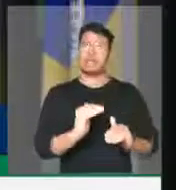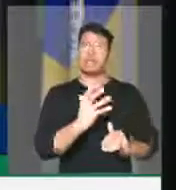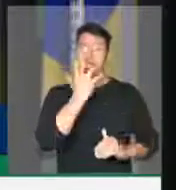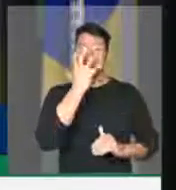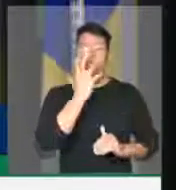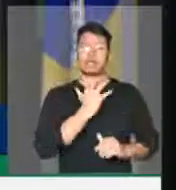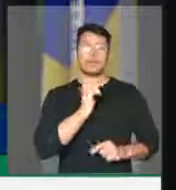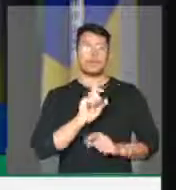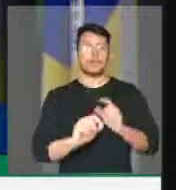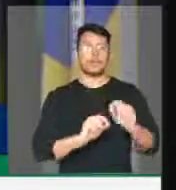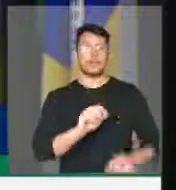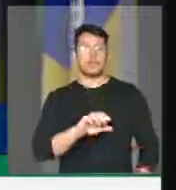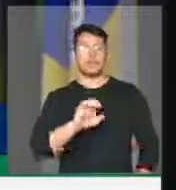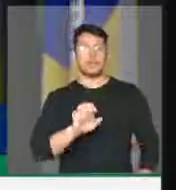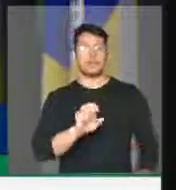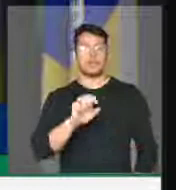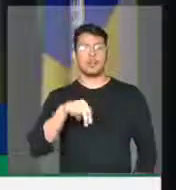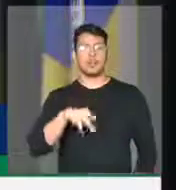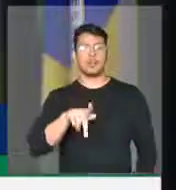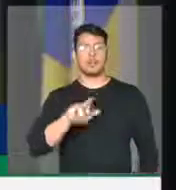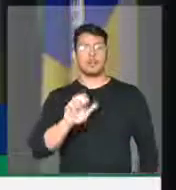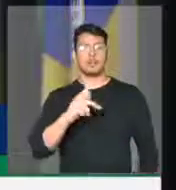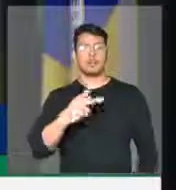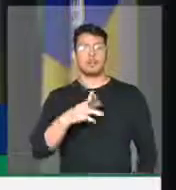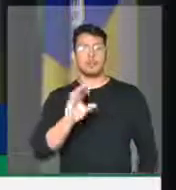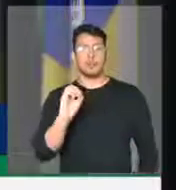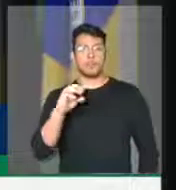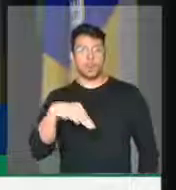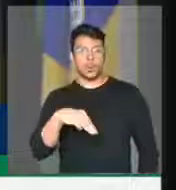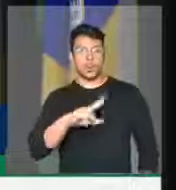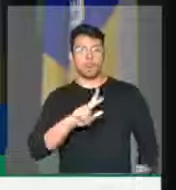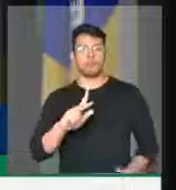racionalidade com que a IGEPROM vem sendo